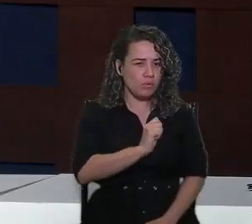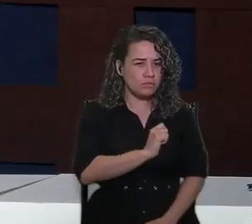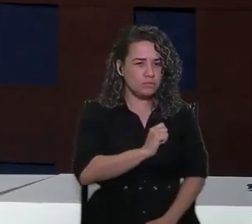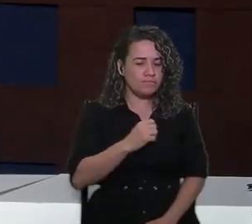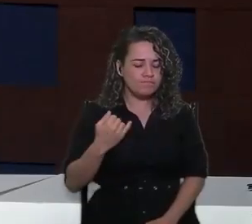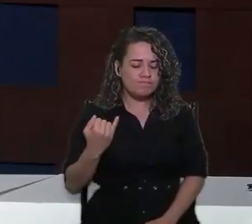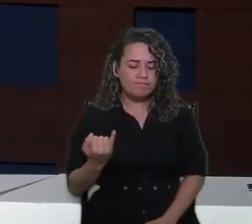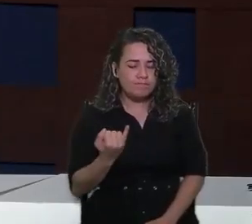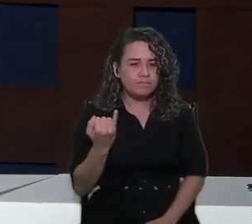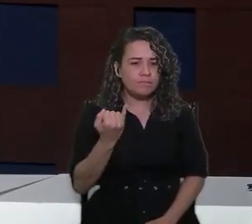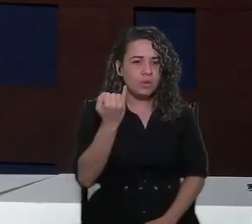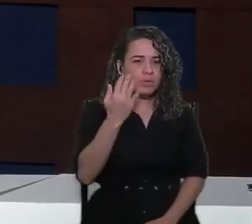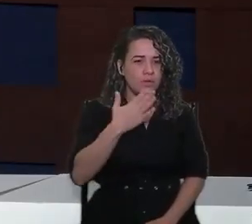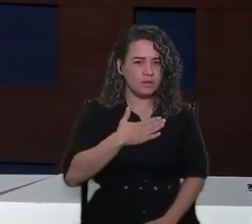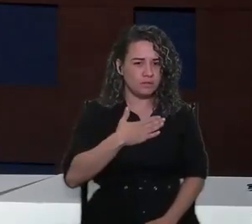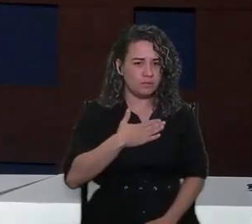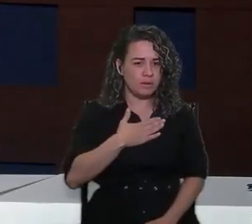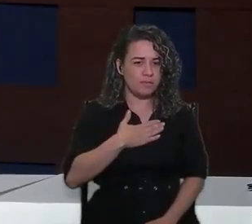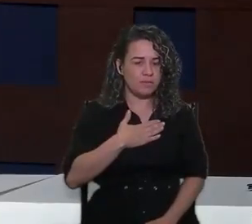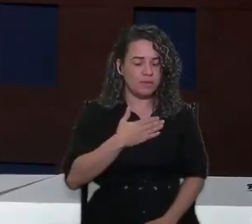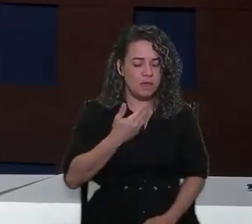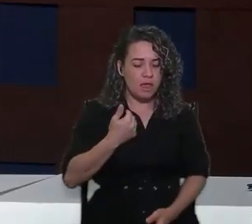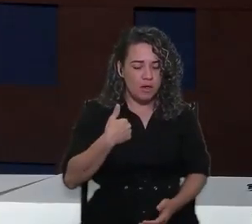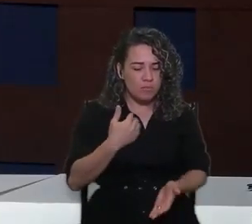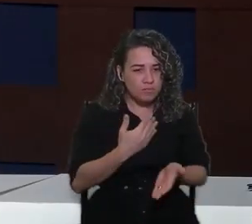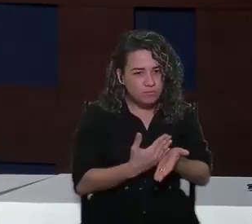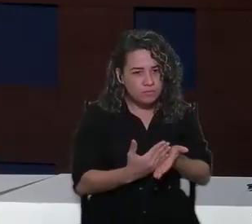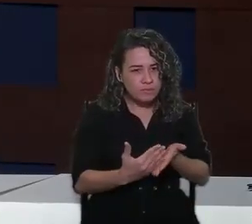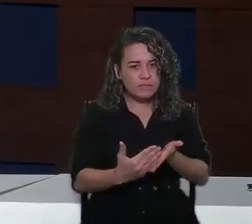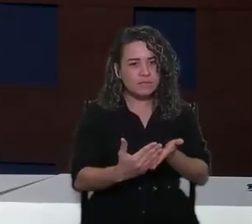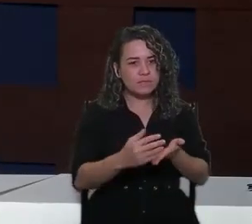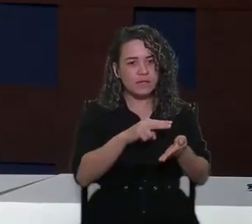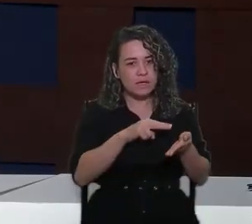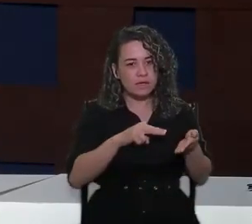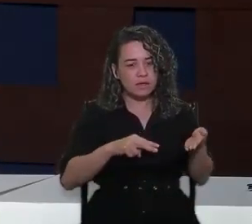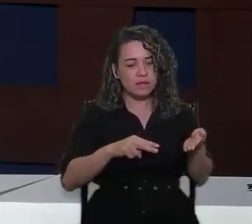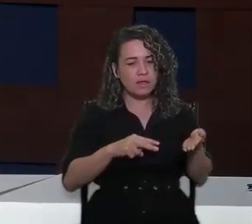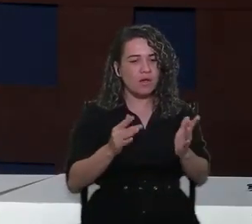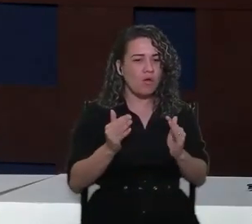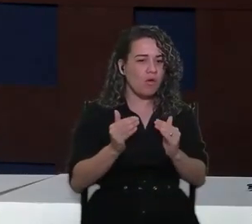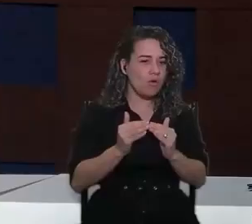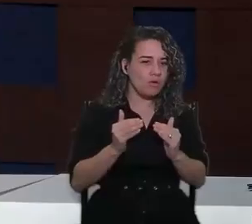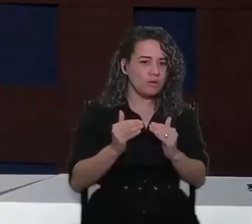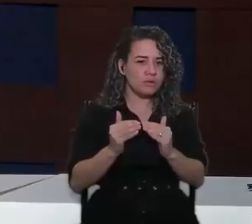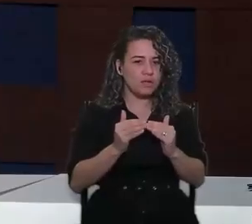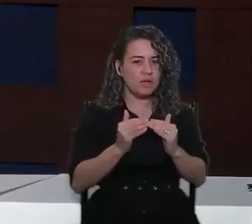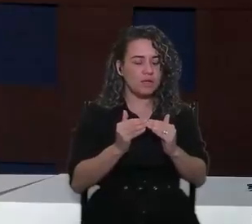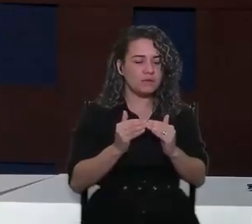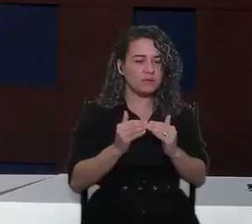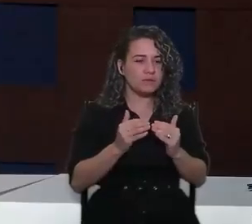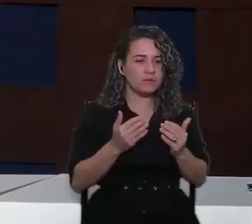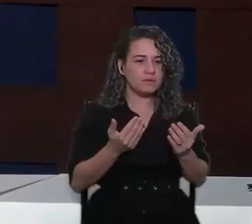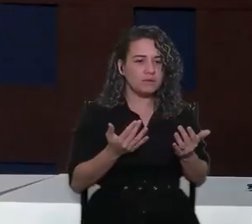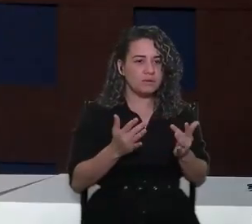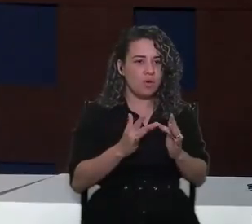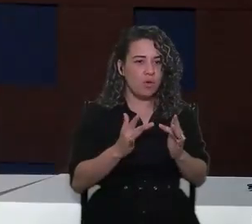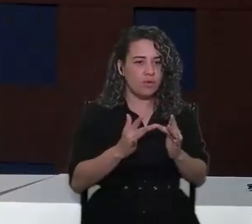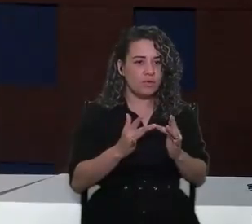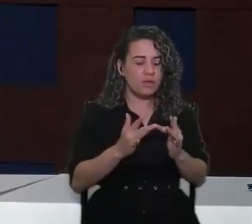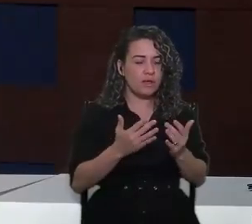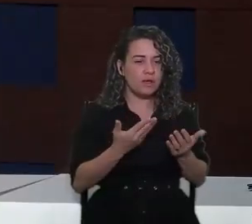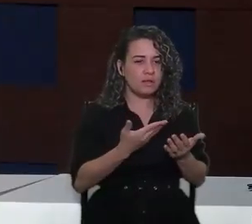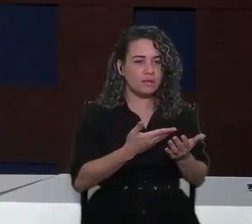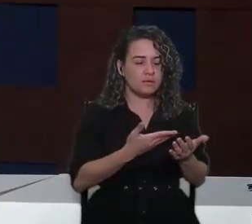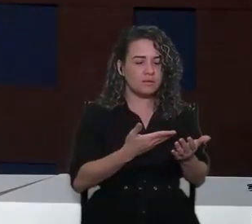entrar em contato com os primeiros livros, que, de certa forma, foram quem me